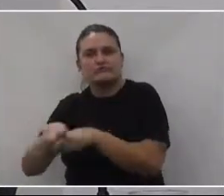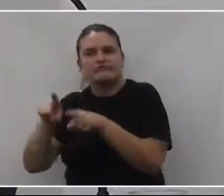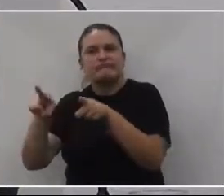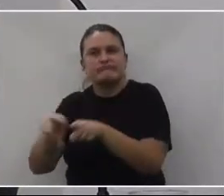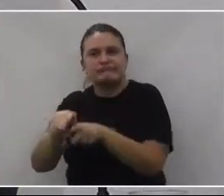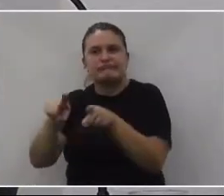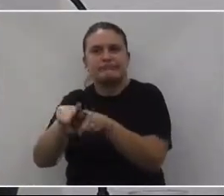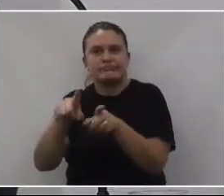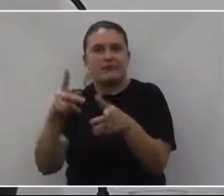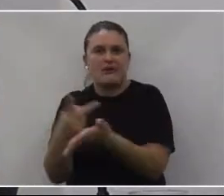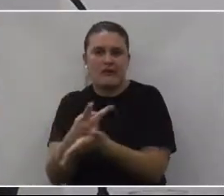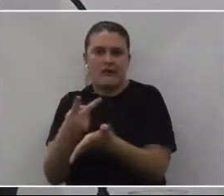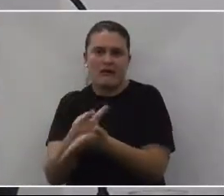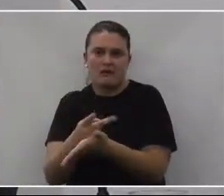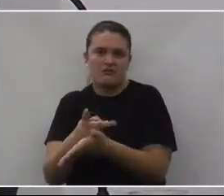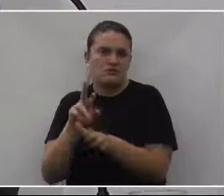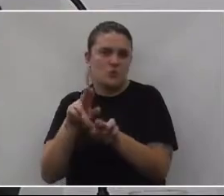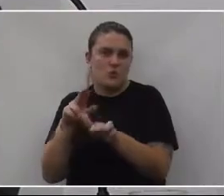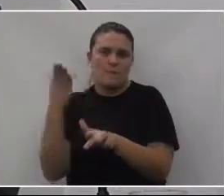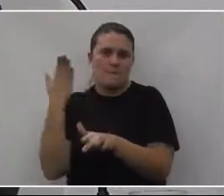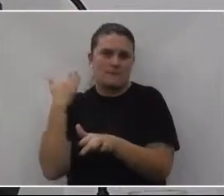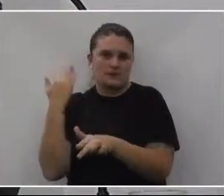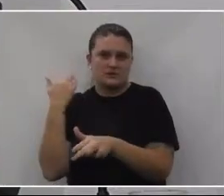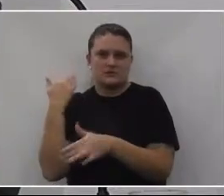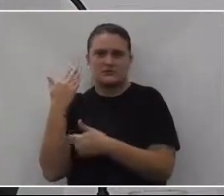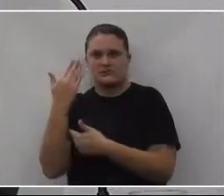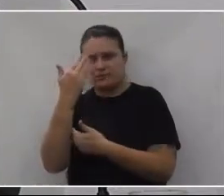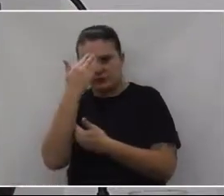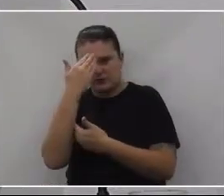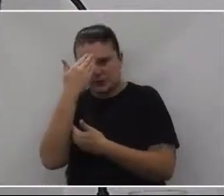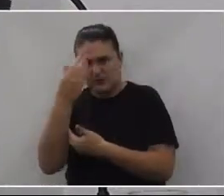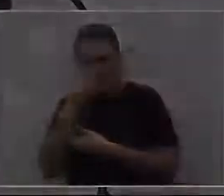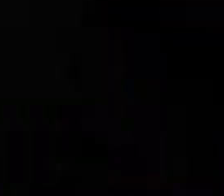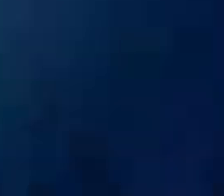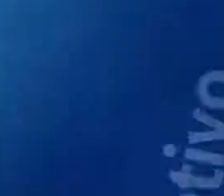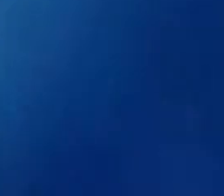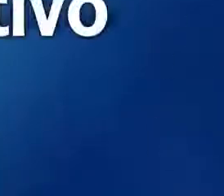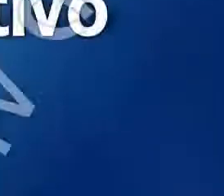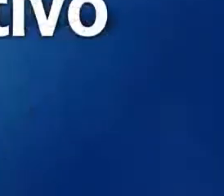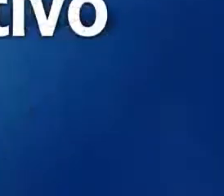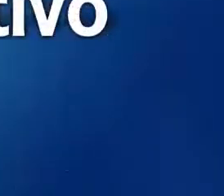no presente os mesmos erros do passado. Meu muito obrigado e uma boa noite.